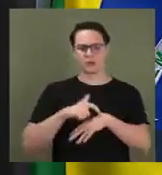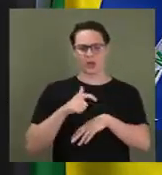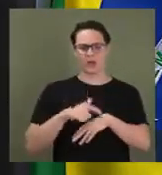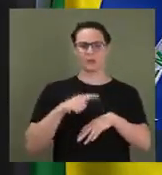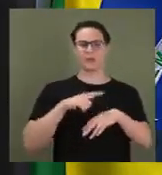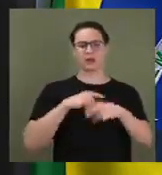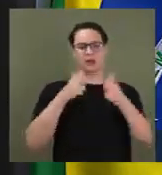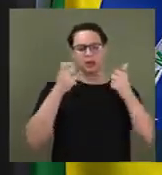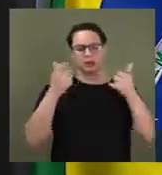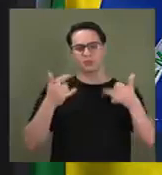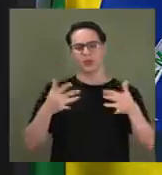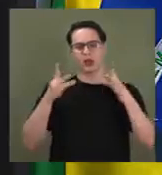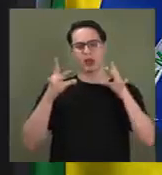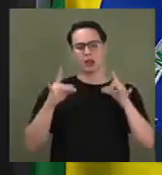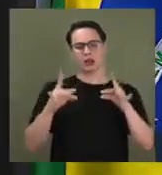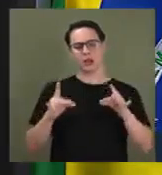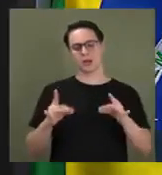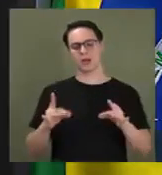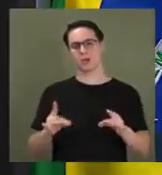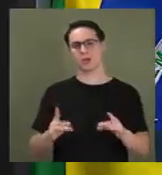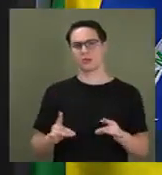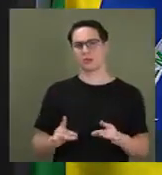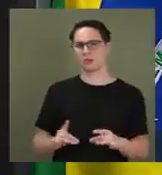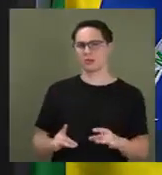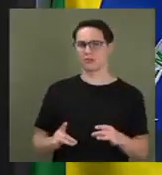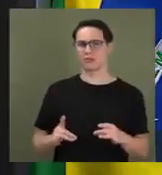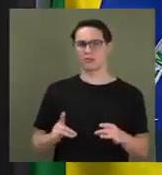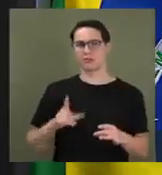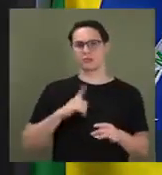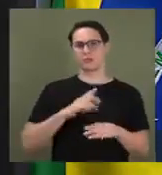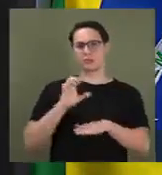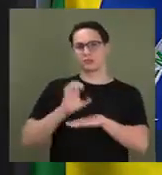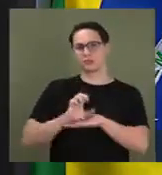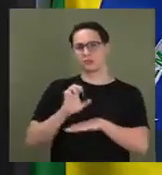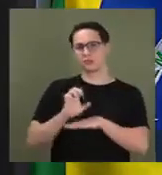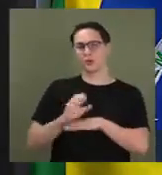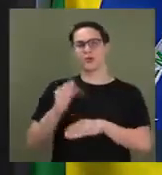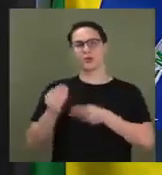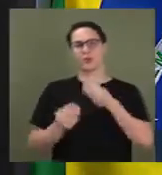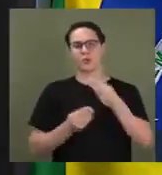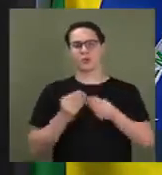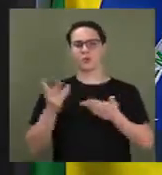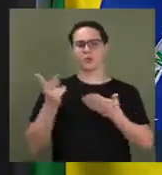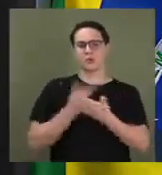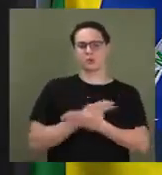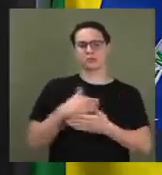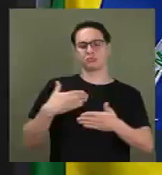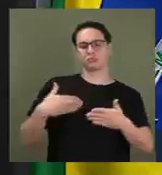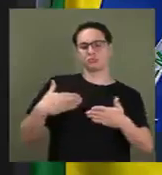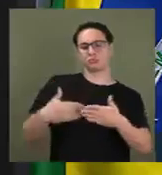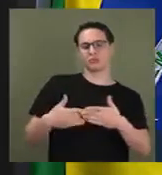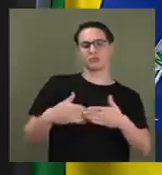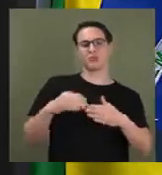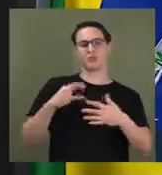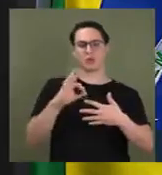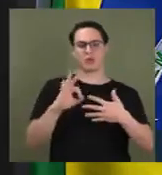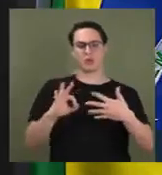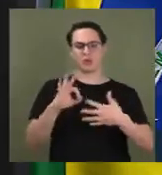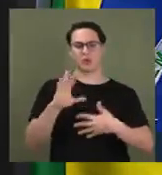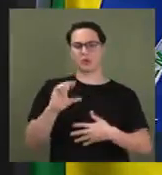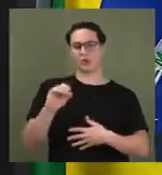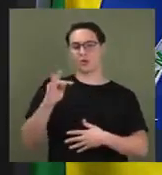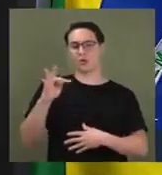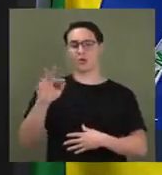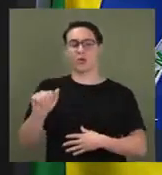explicar direitinho para os partidos, enfim, nos estados, como se daria o processo de cotas, tempo de rádio, televisão,